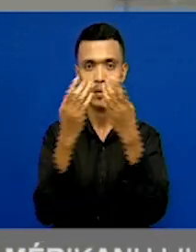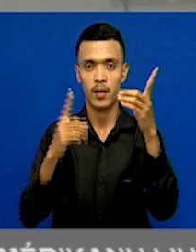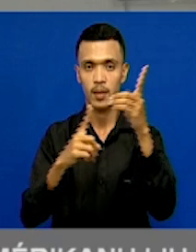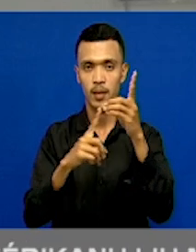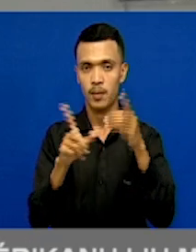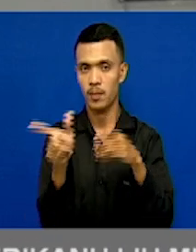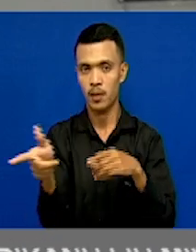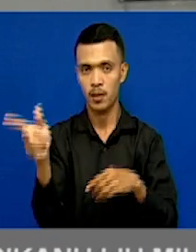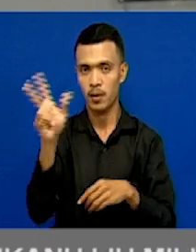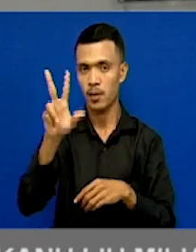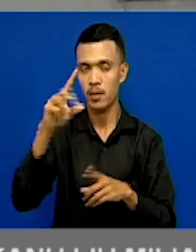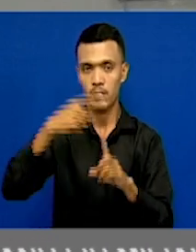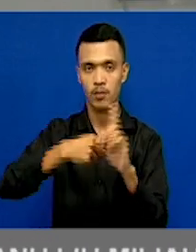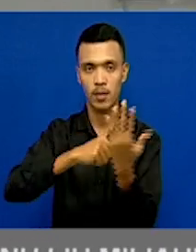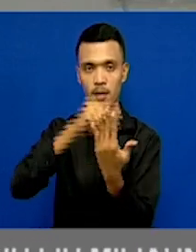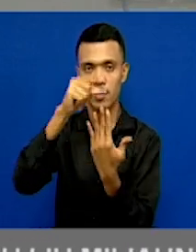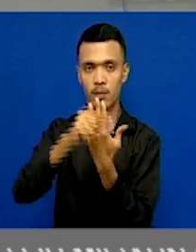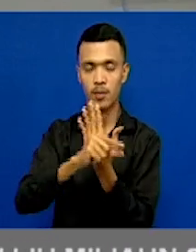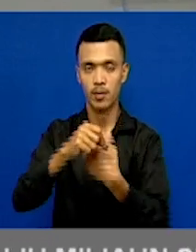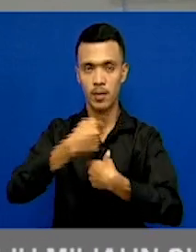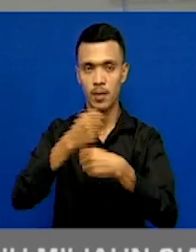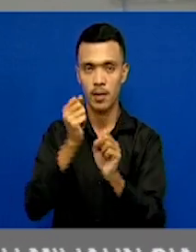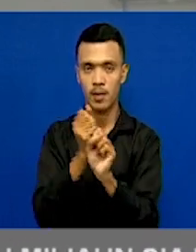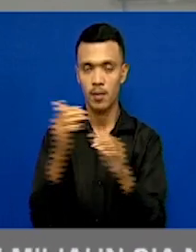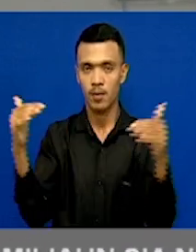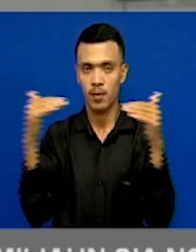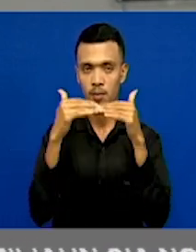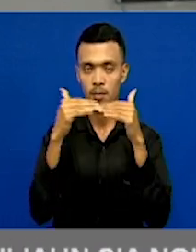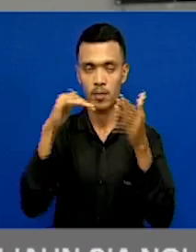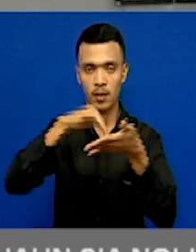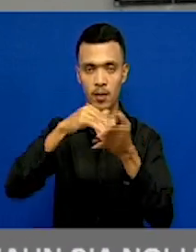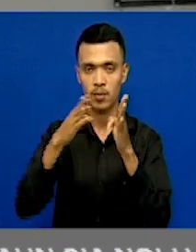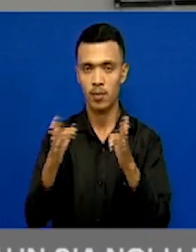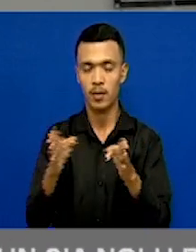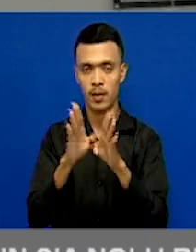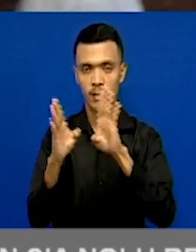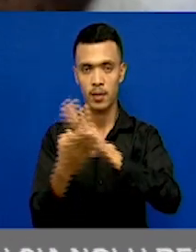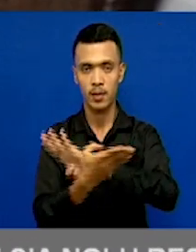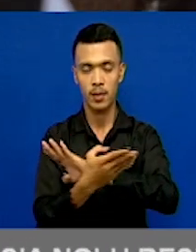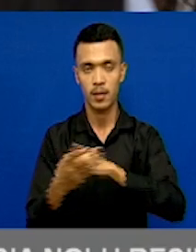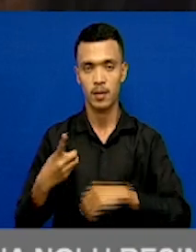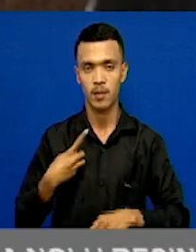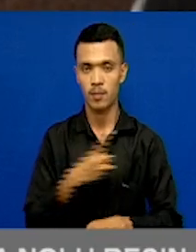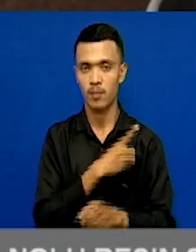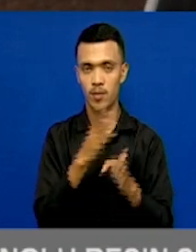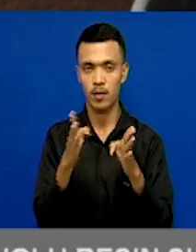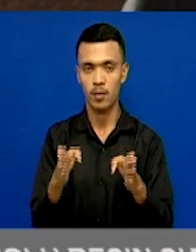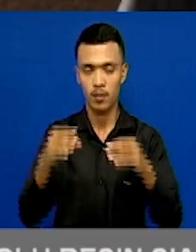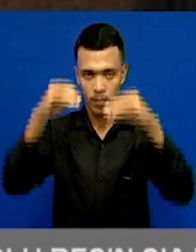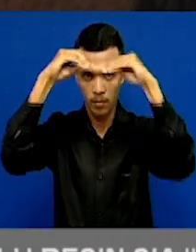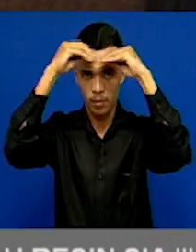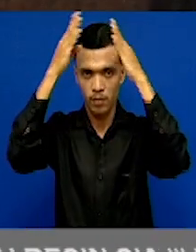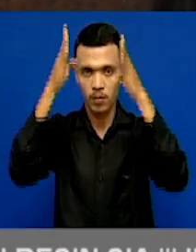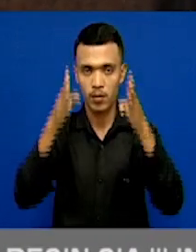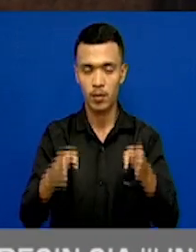agosto, se ia plenária. Nebe maka estudante sira mose sai deputado e a plenária. Professor Ensino